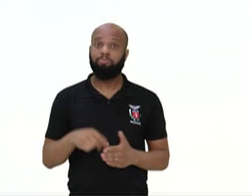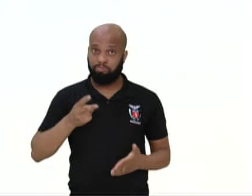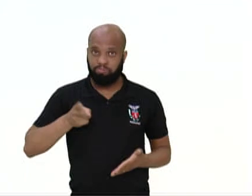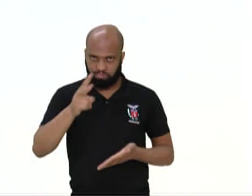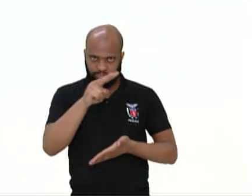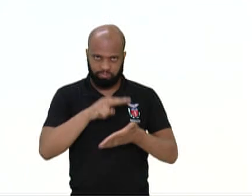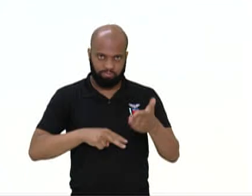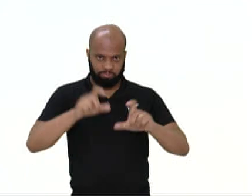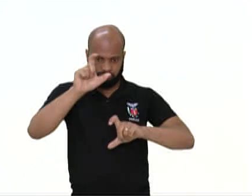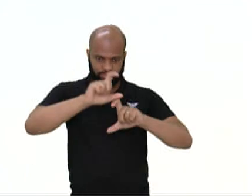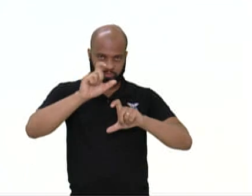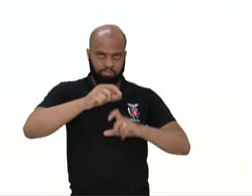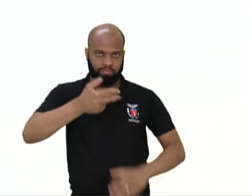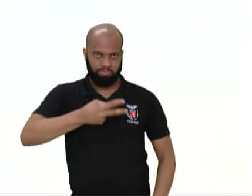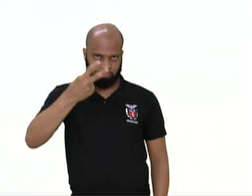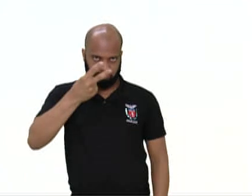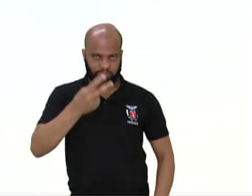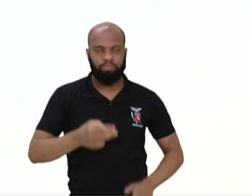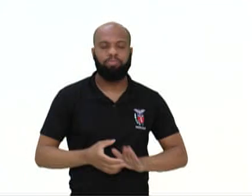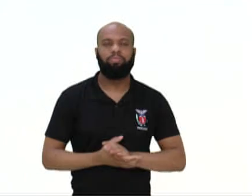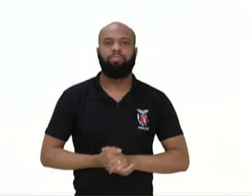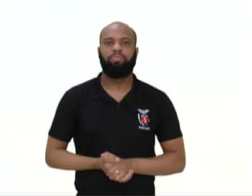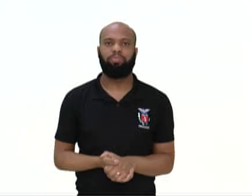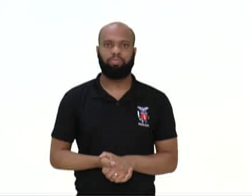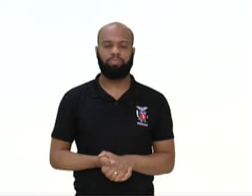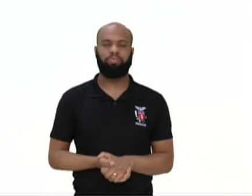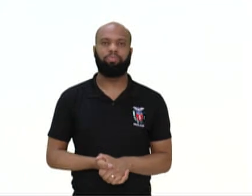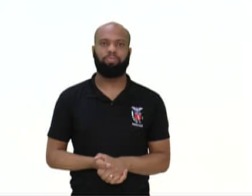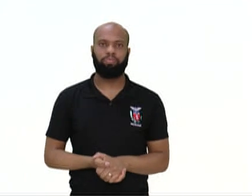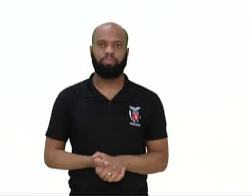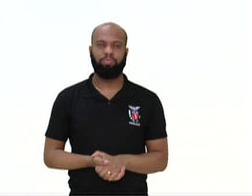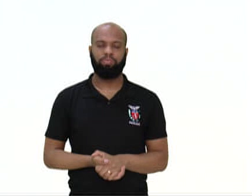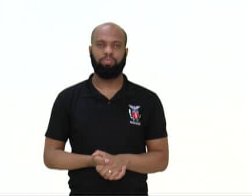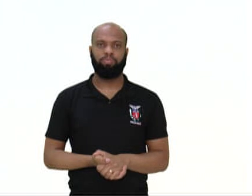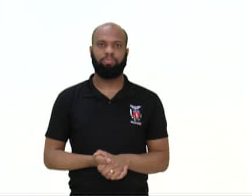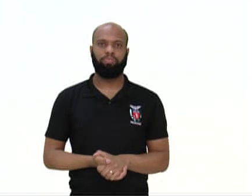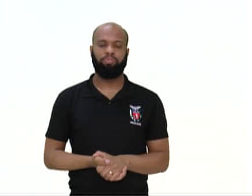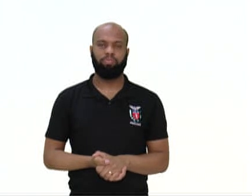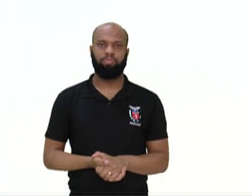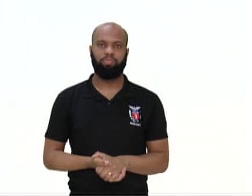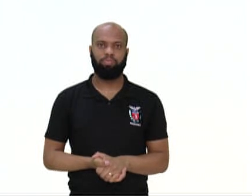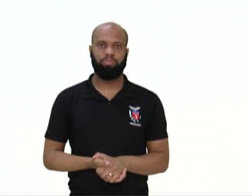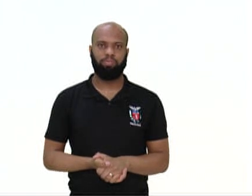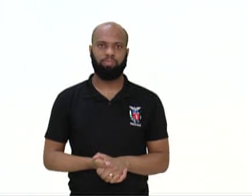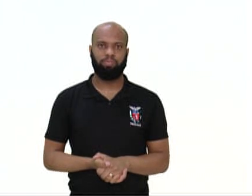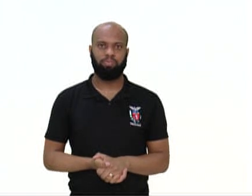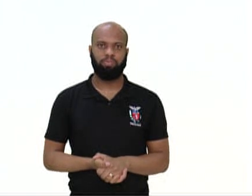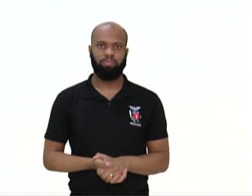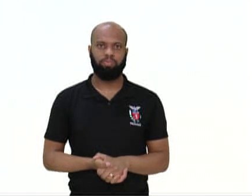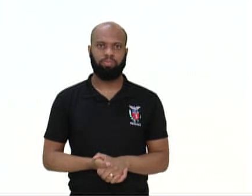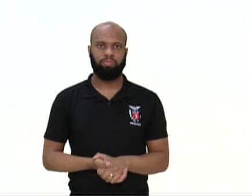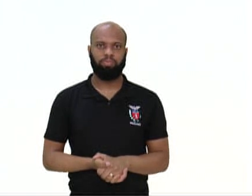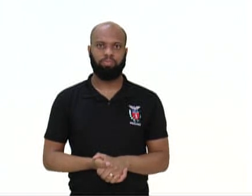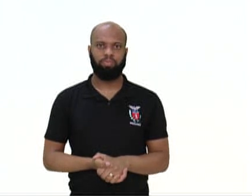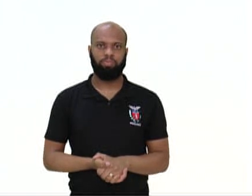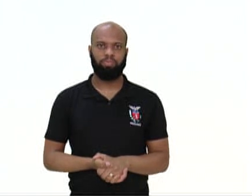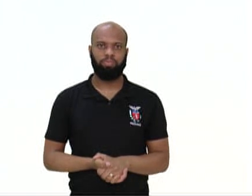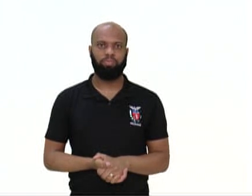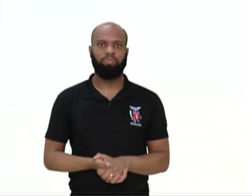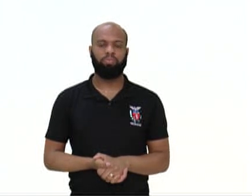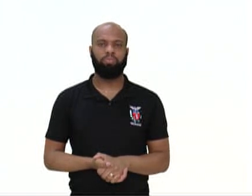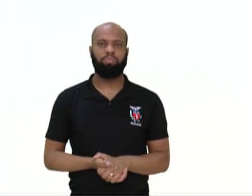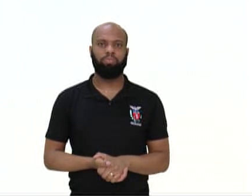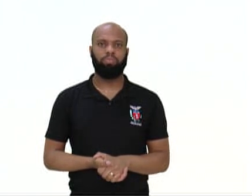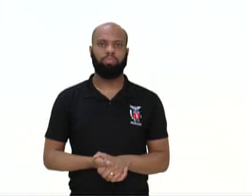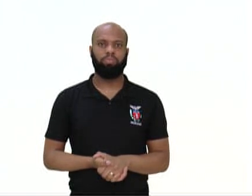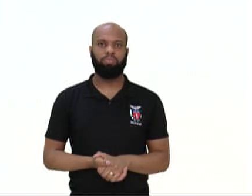Luego, cuando muchachos, los viejos eran gente de 40. Un